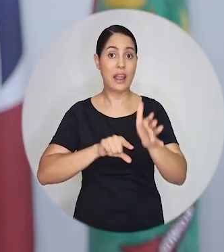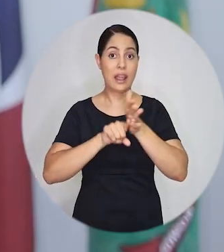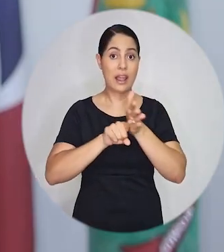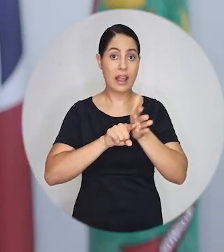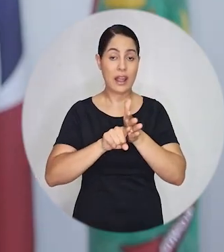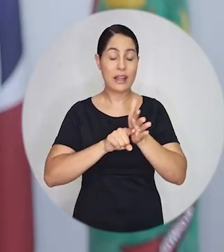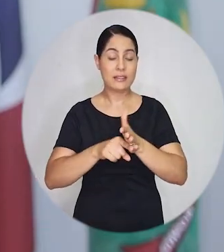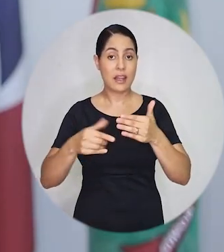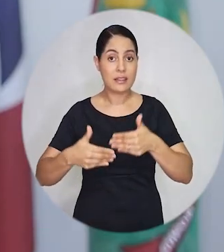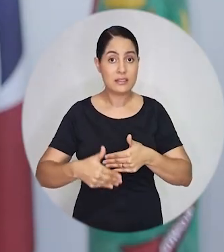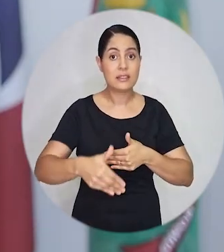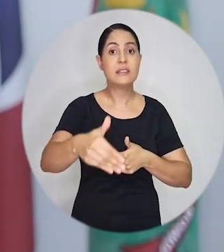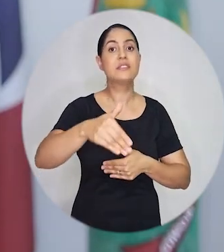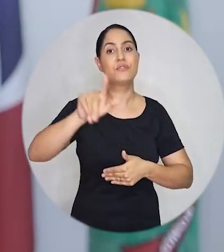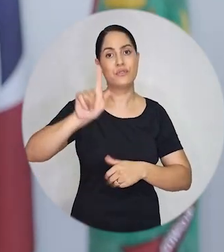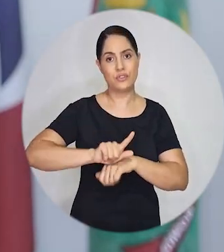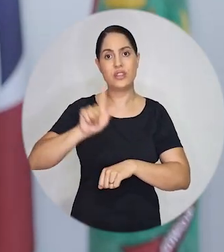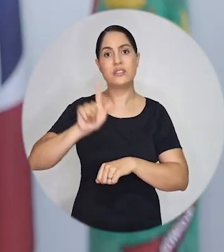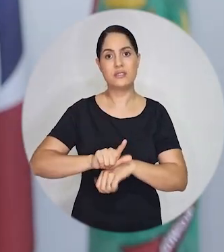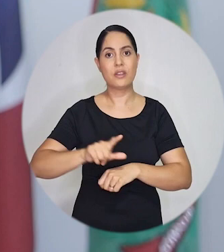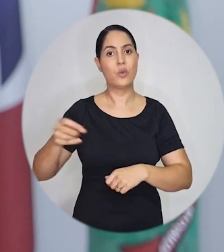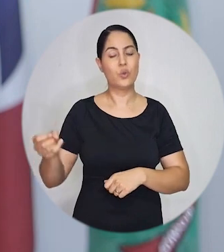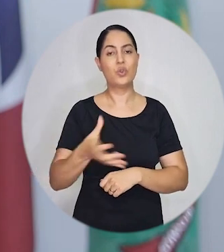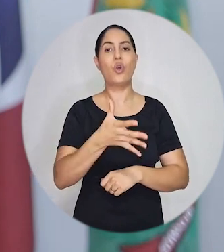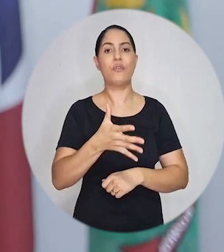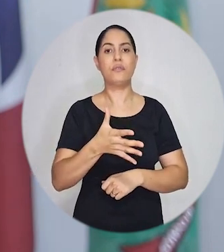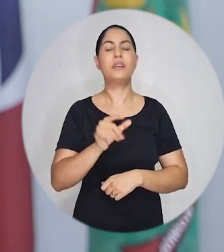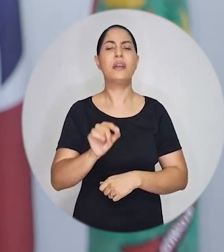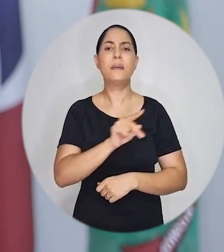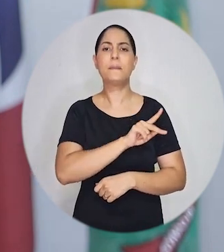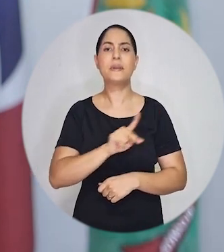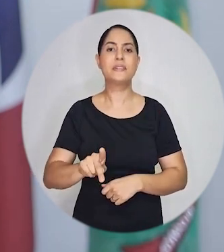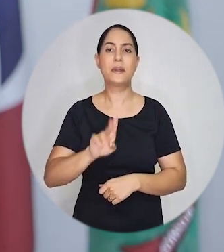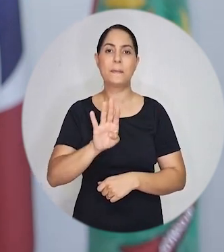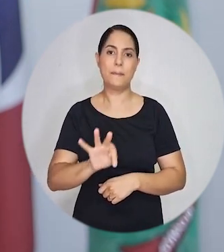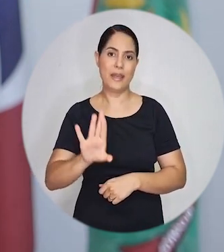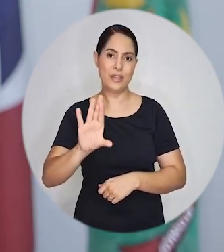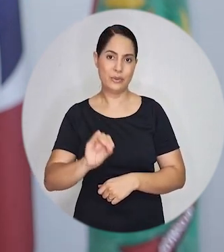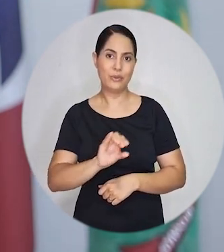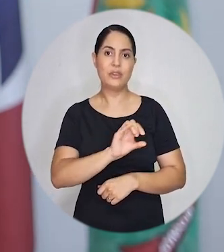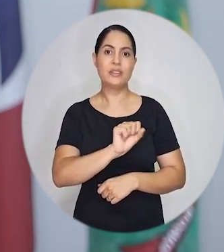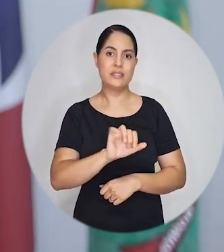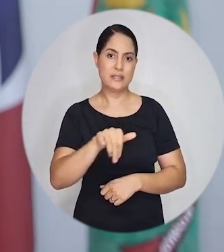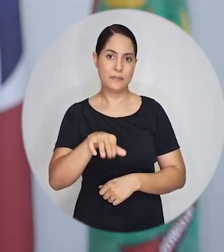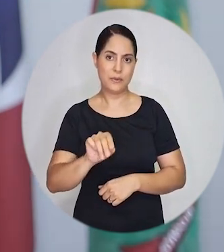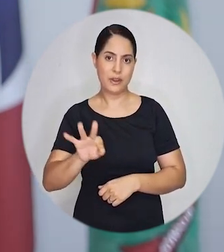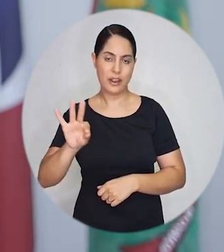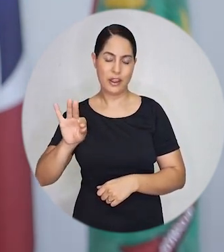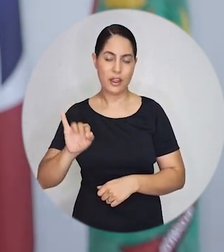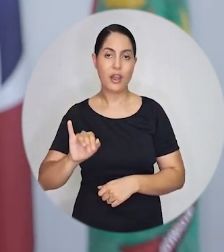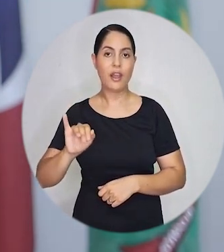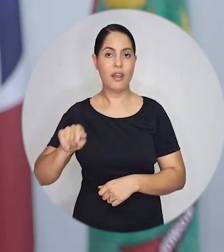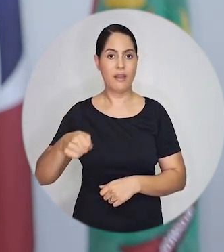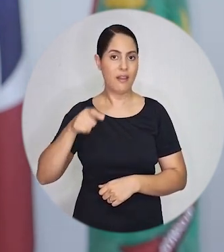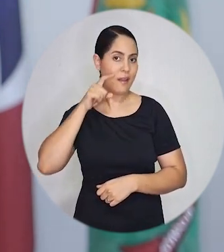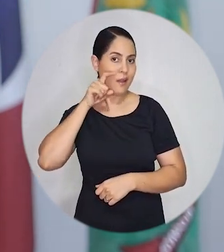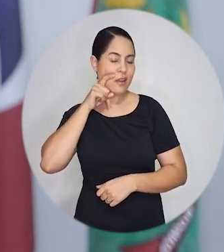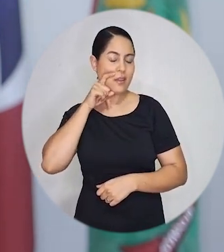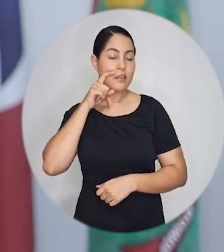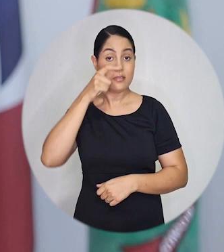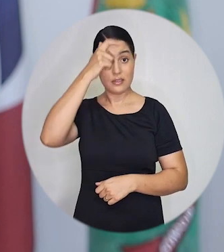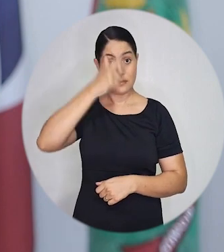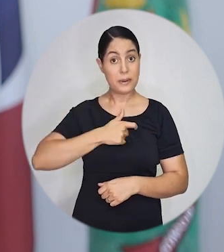levantamento demográfico da advocacia brasileira é uma iniciativa desta gestão capitaneada pelo presidente Beto Simonetti e que